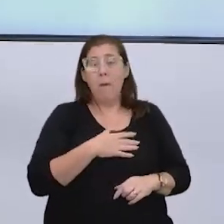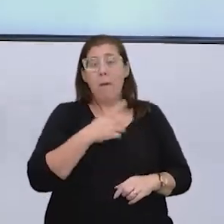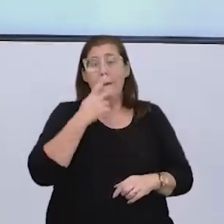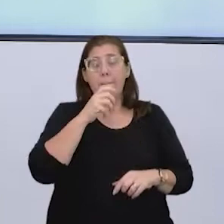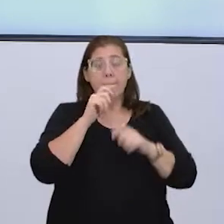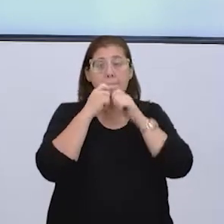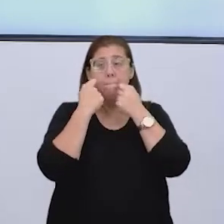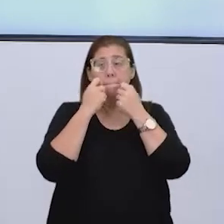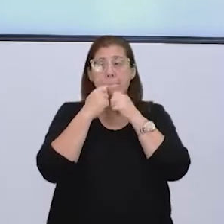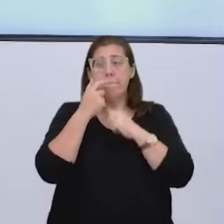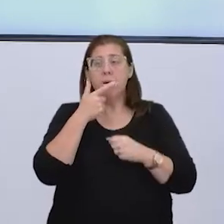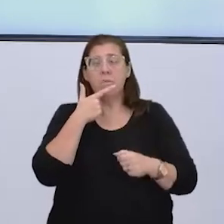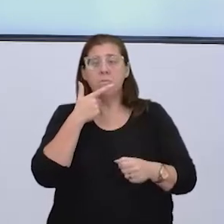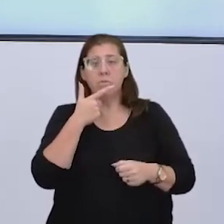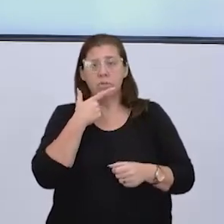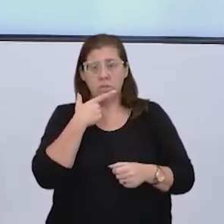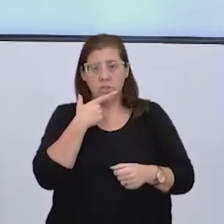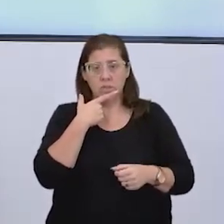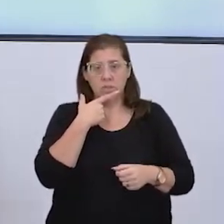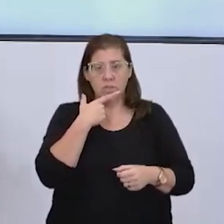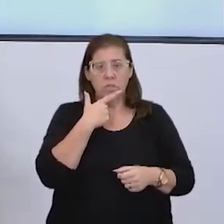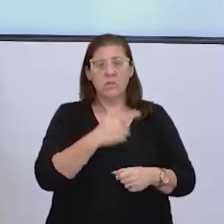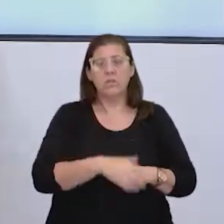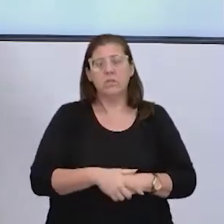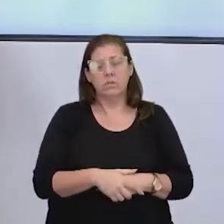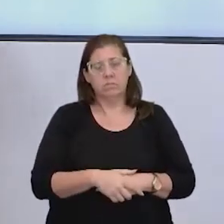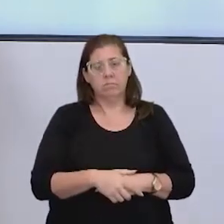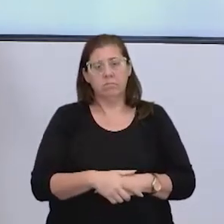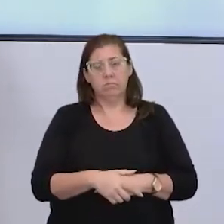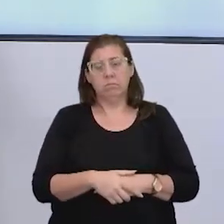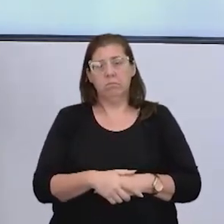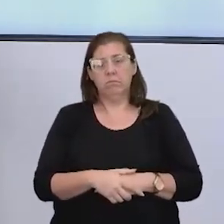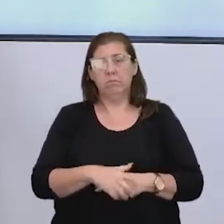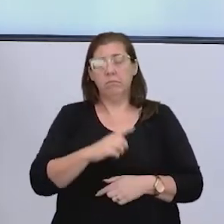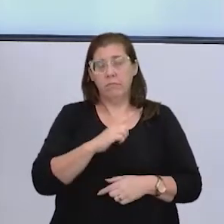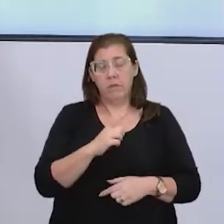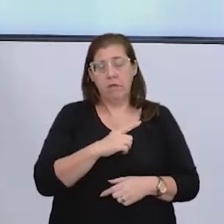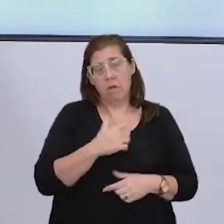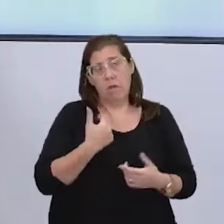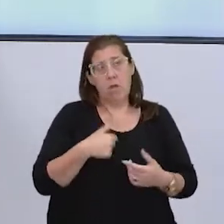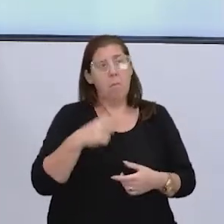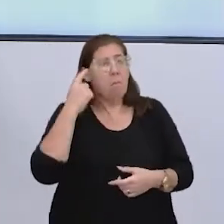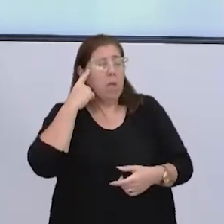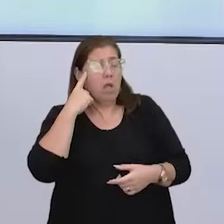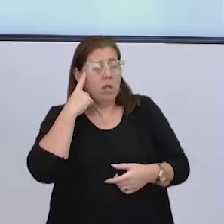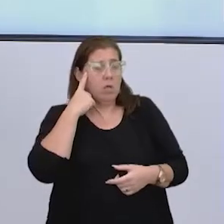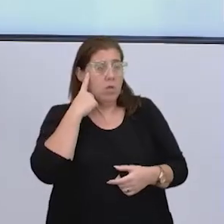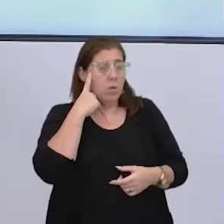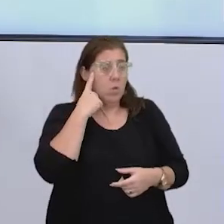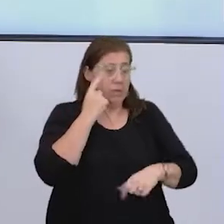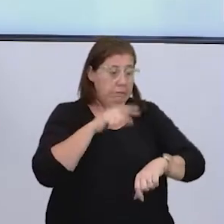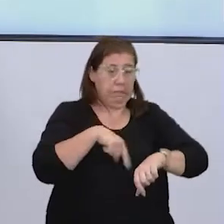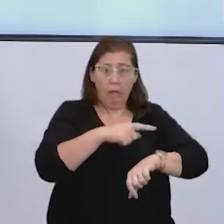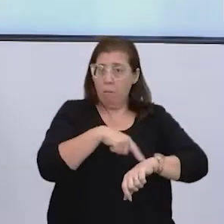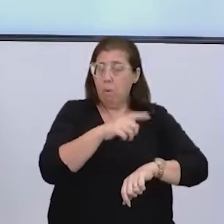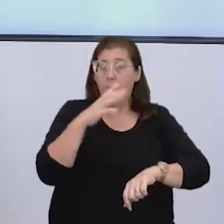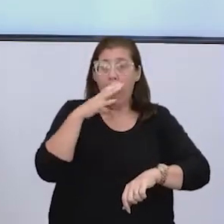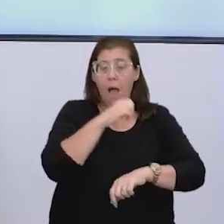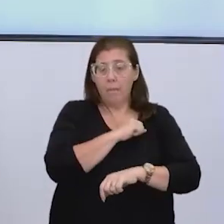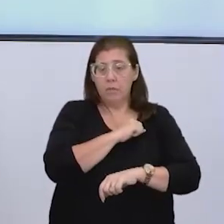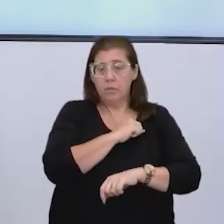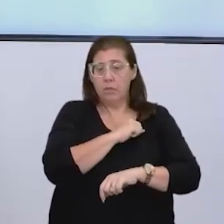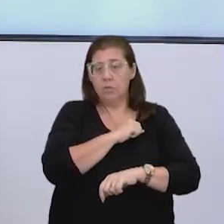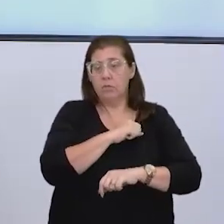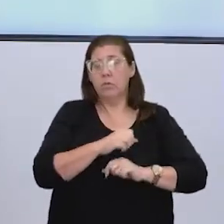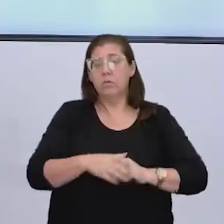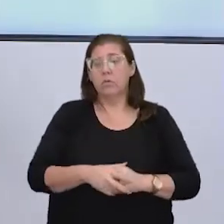fazendo enquanto eu tô tomando banho e me arrumando para vir pro trabalho, na minha cabeça me economiza um tempo tão precioso, vamos